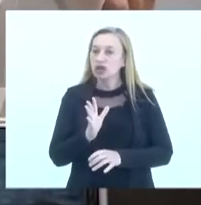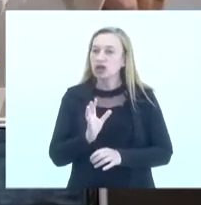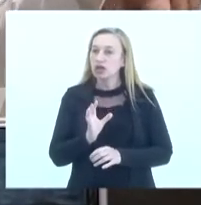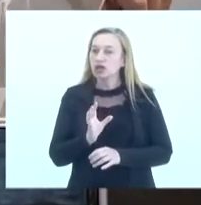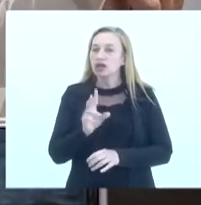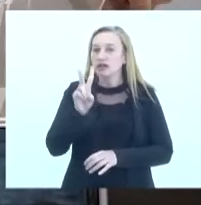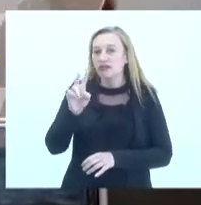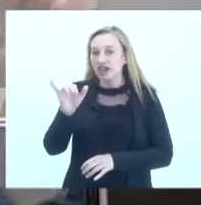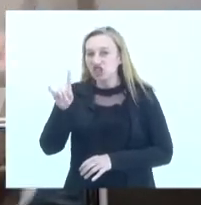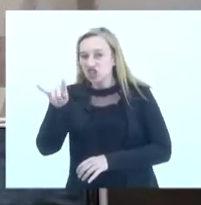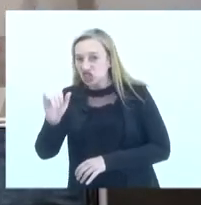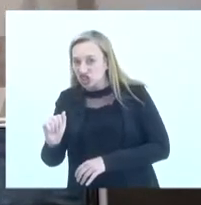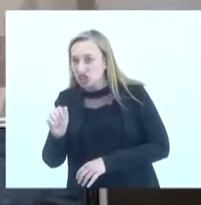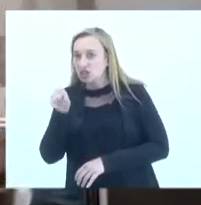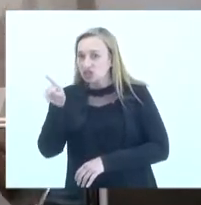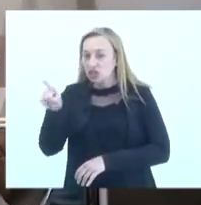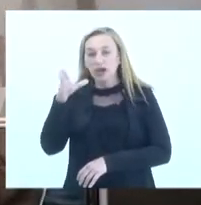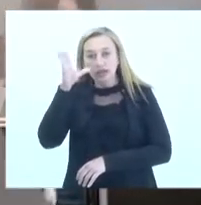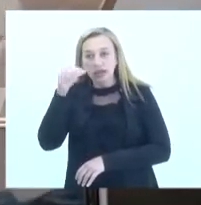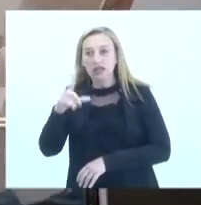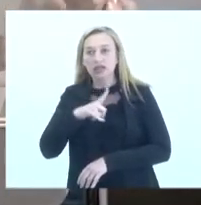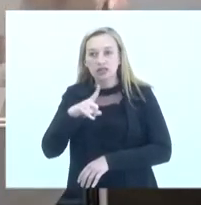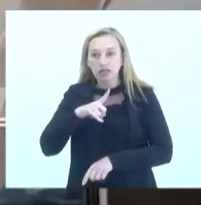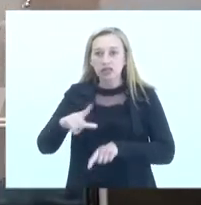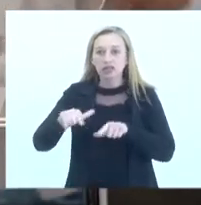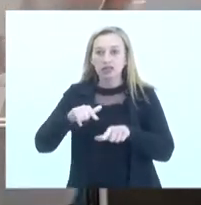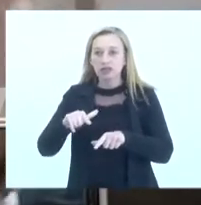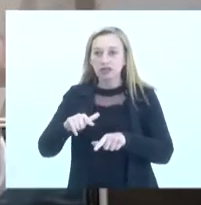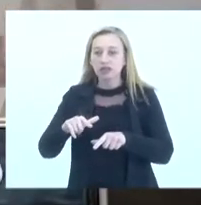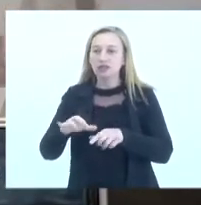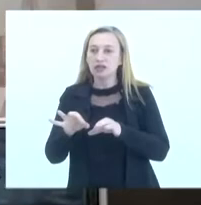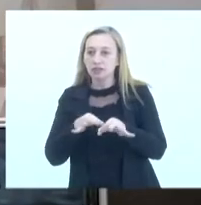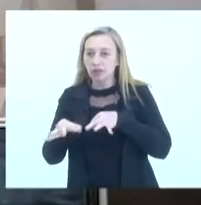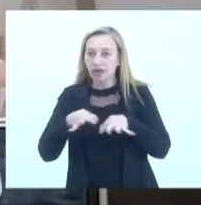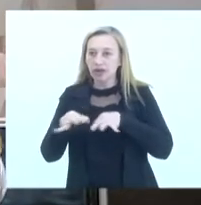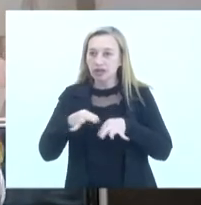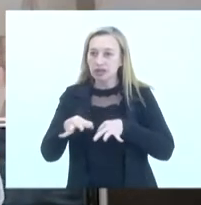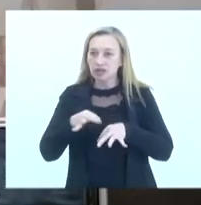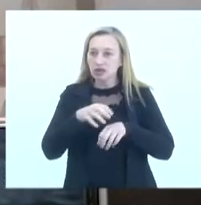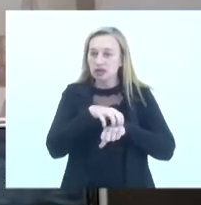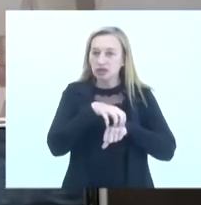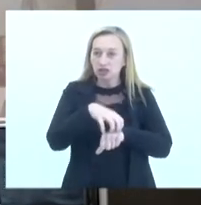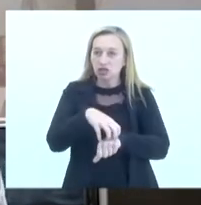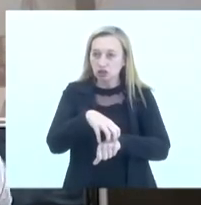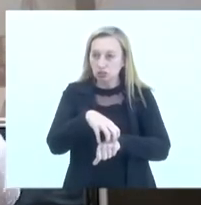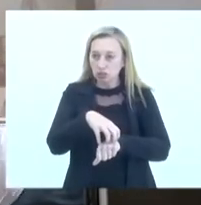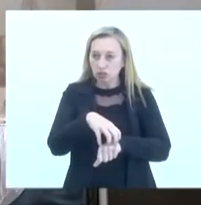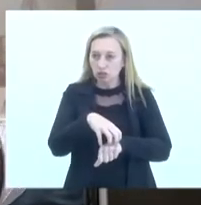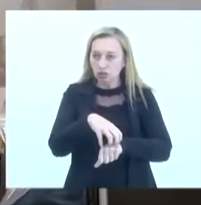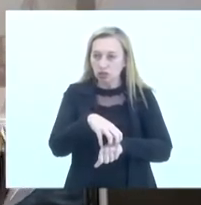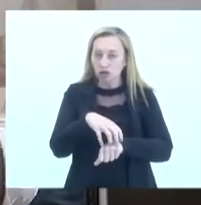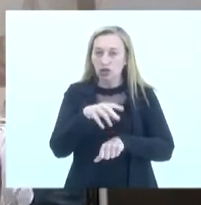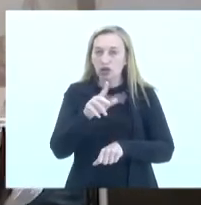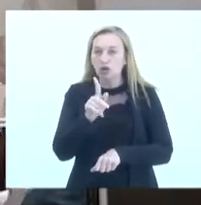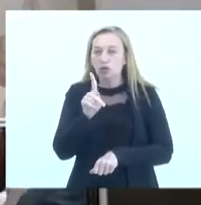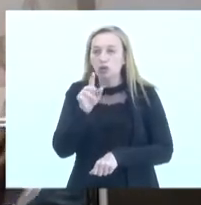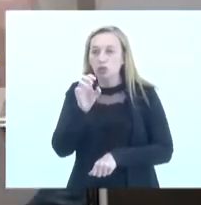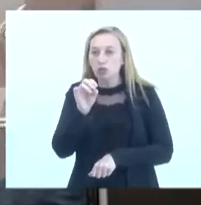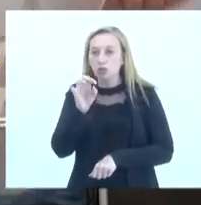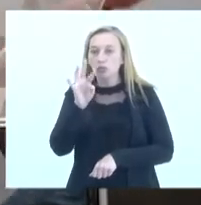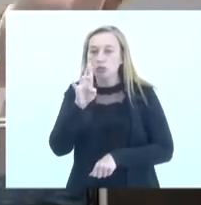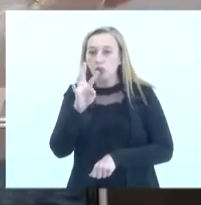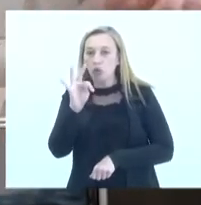em Varginha, e ele tem interesse em fazer essa operação, que seria para transporte e exportar pelo porto de Angra. Então, a gente